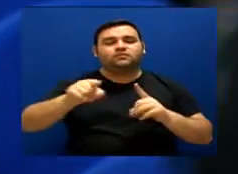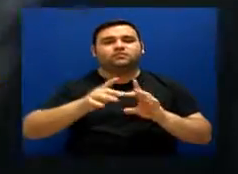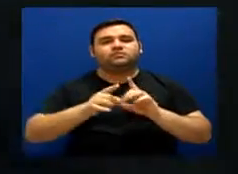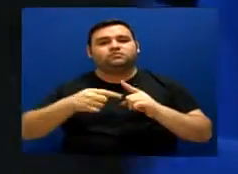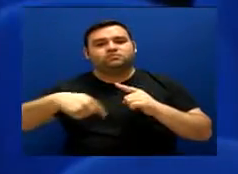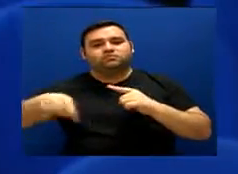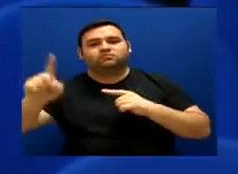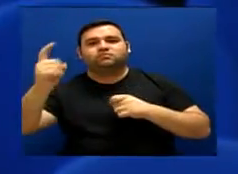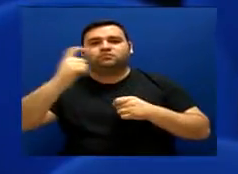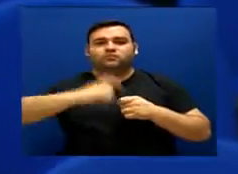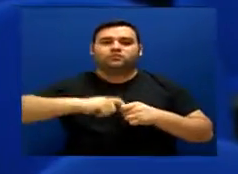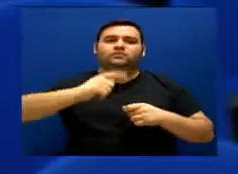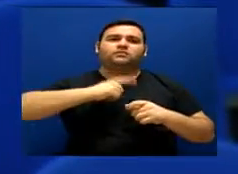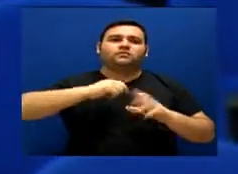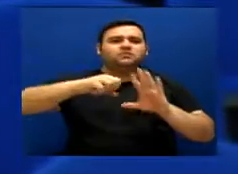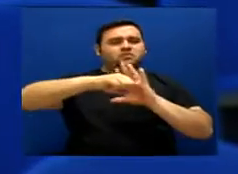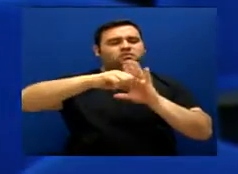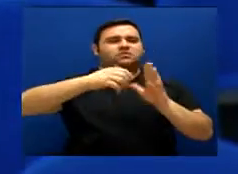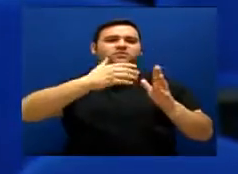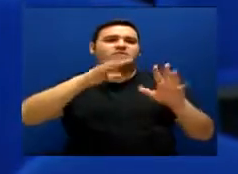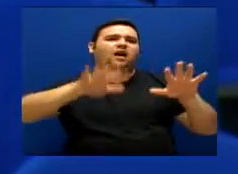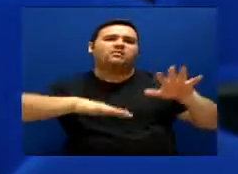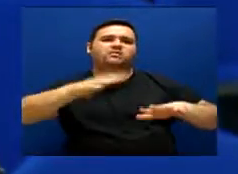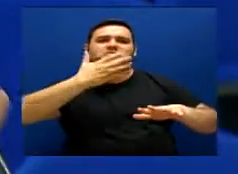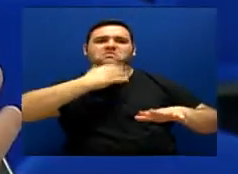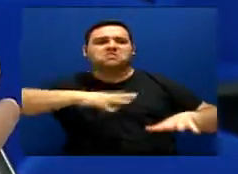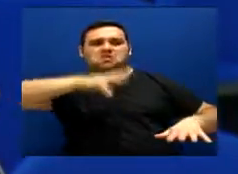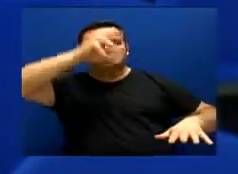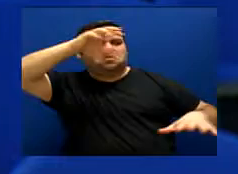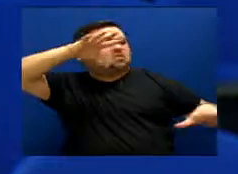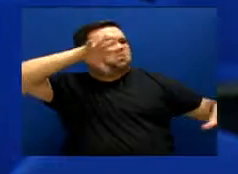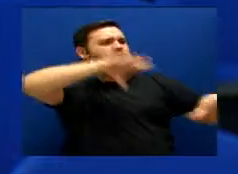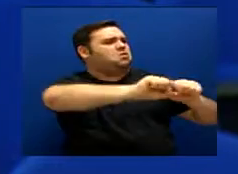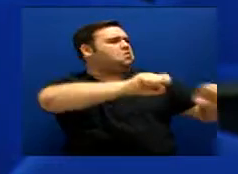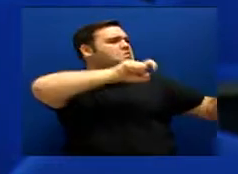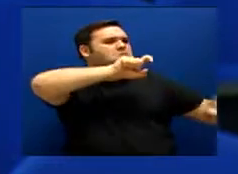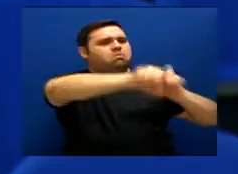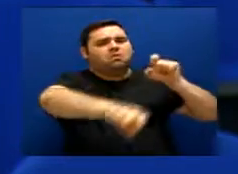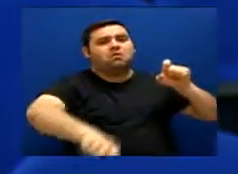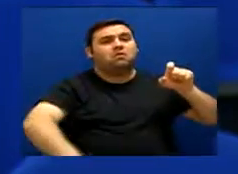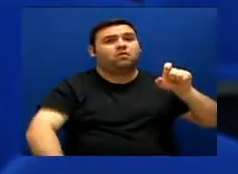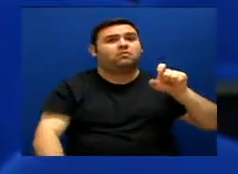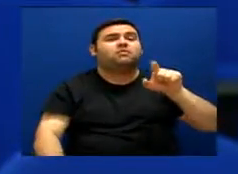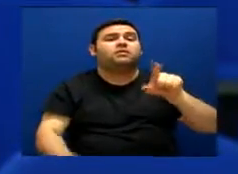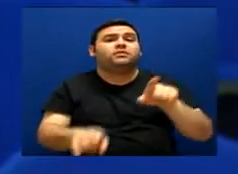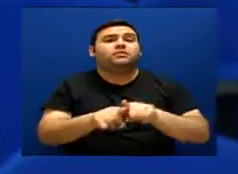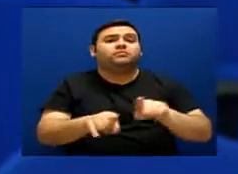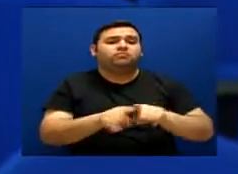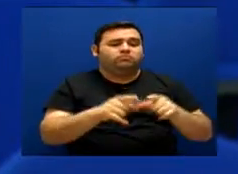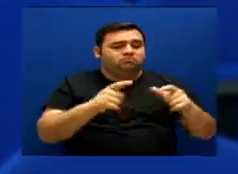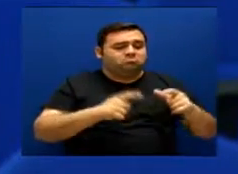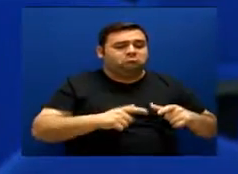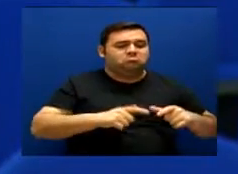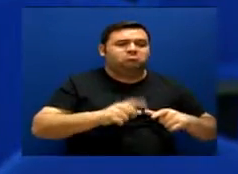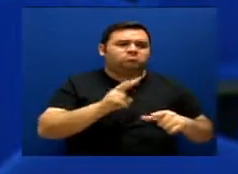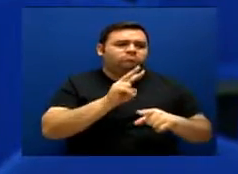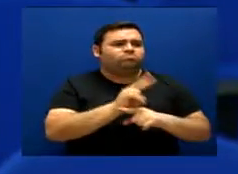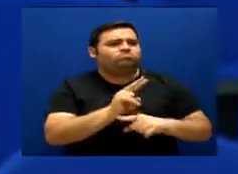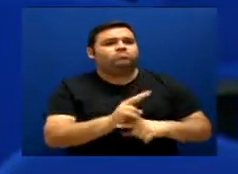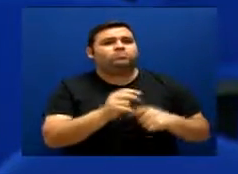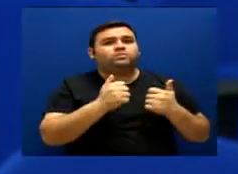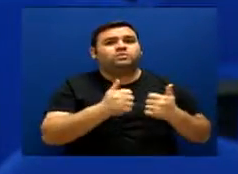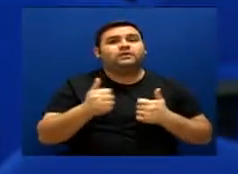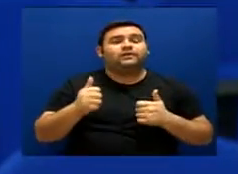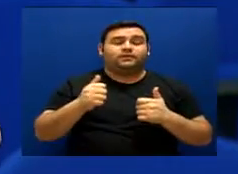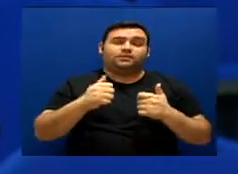vir, sofrendo aí violência sexual, estupro, mas também no local onde deveria ser de segurança, que é